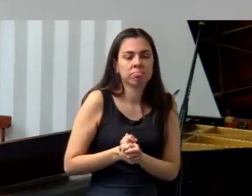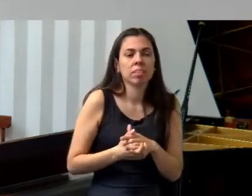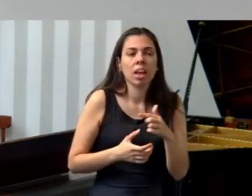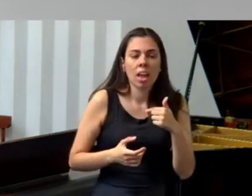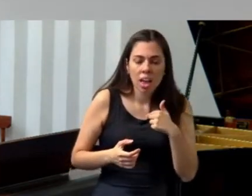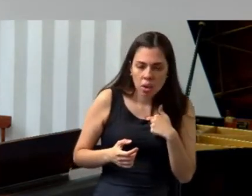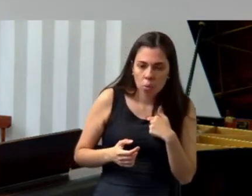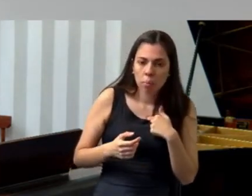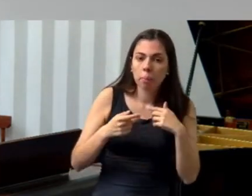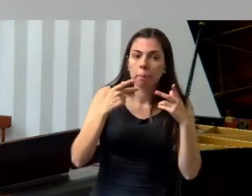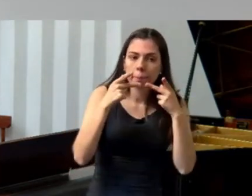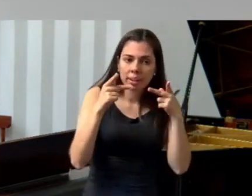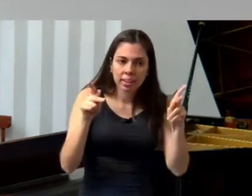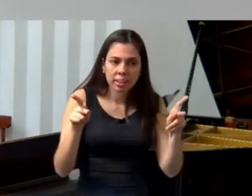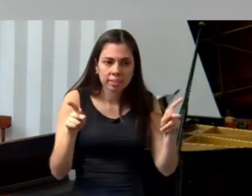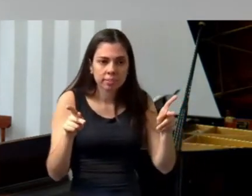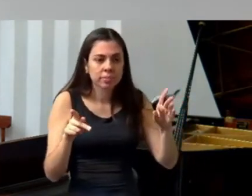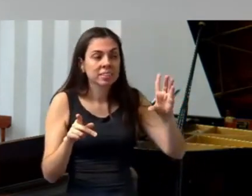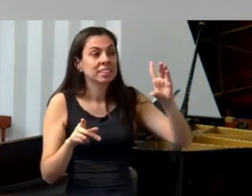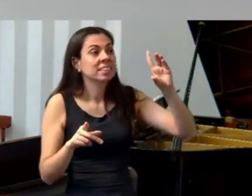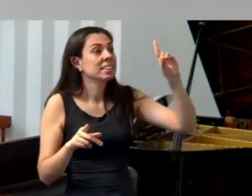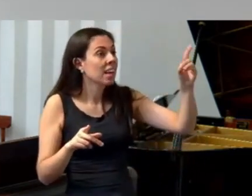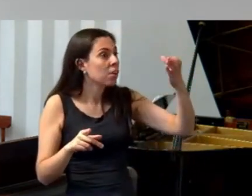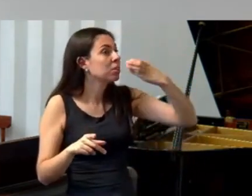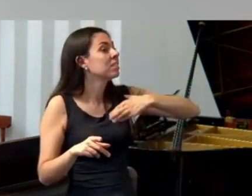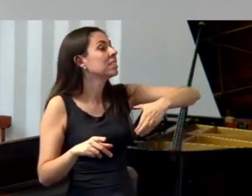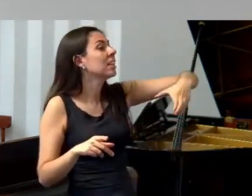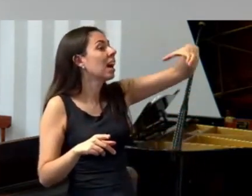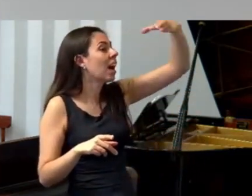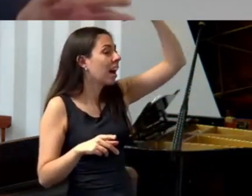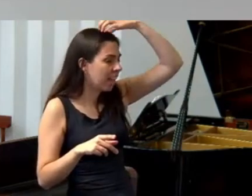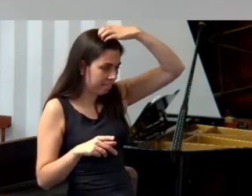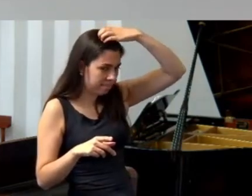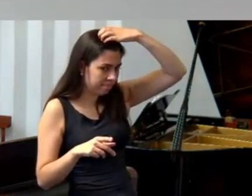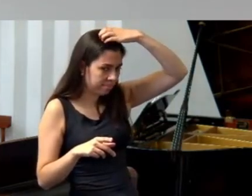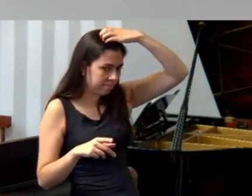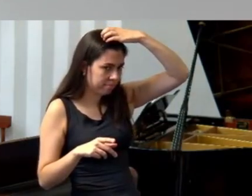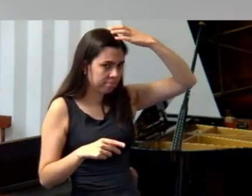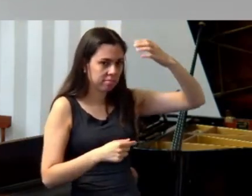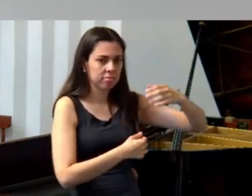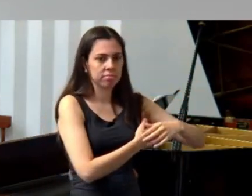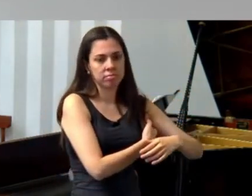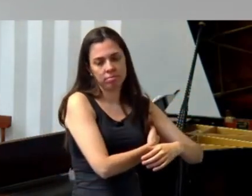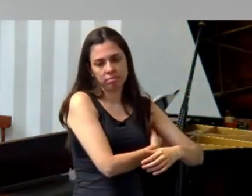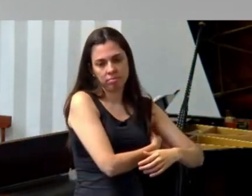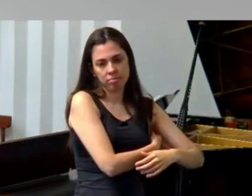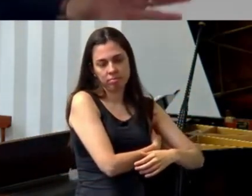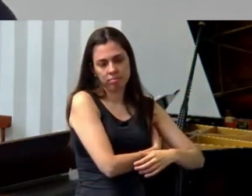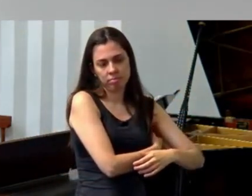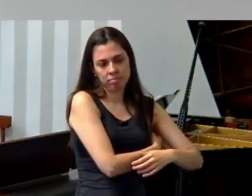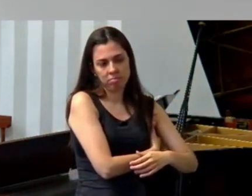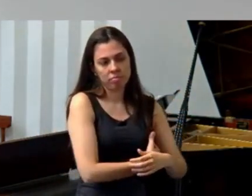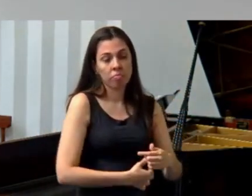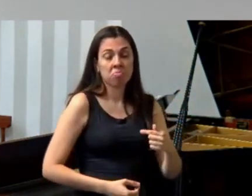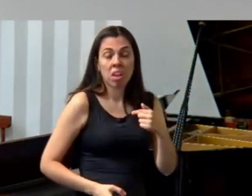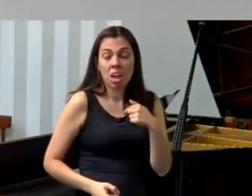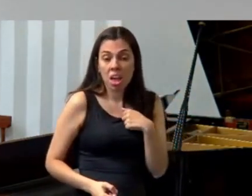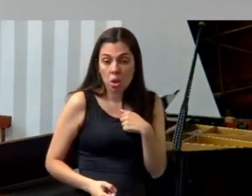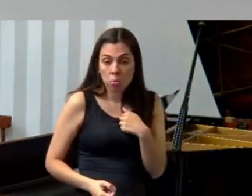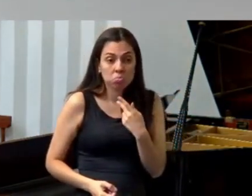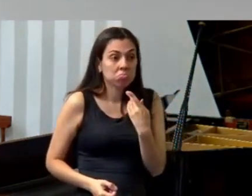controle de Deus. Ele é o rei do universo. Eu não sei o que Ele vai